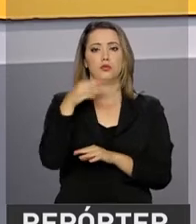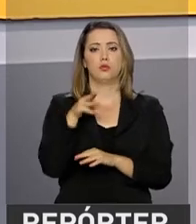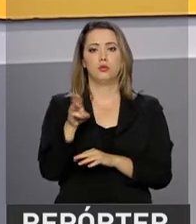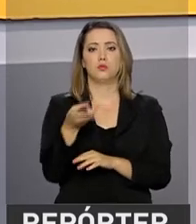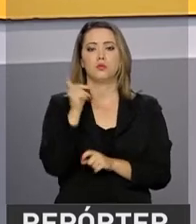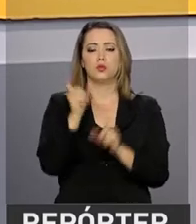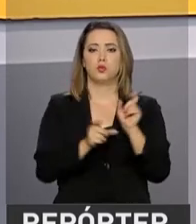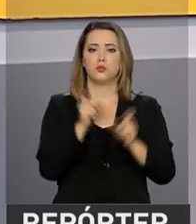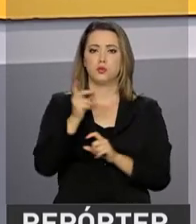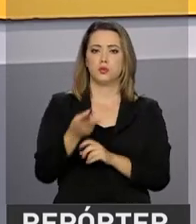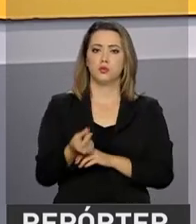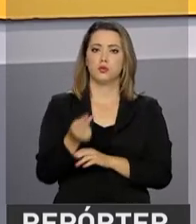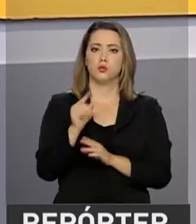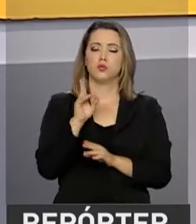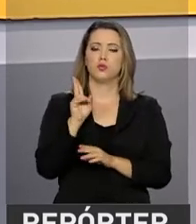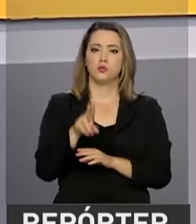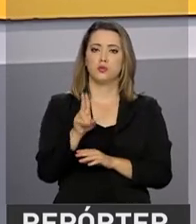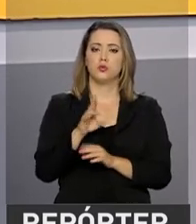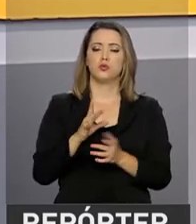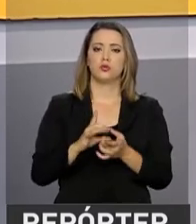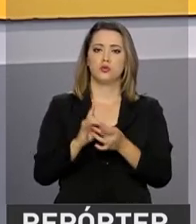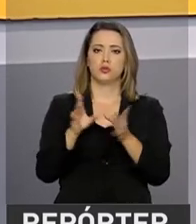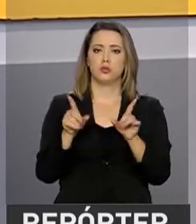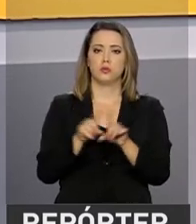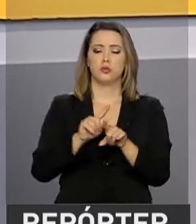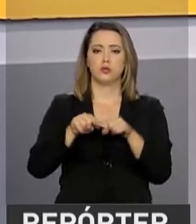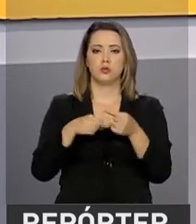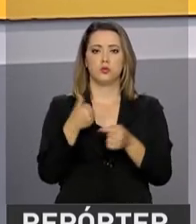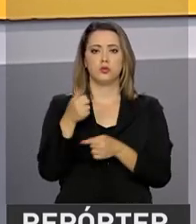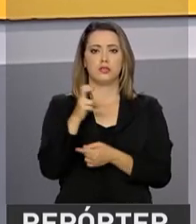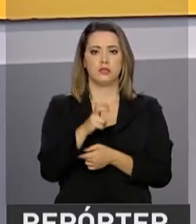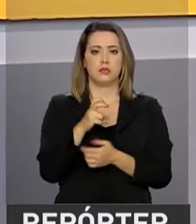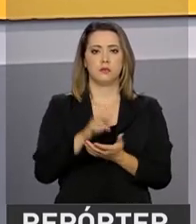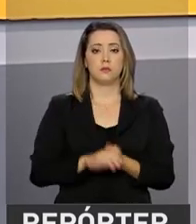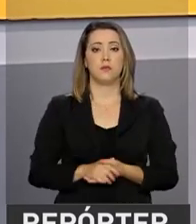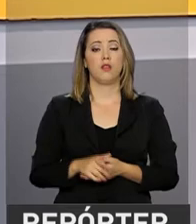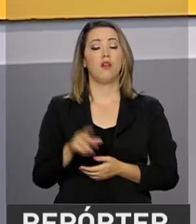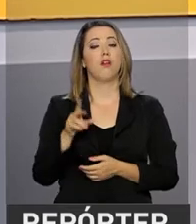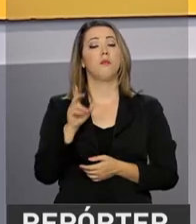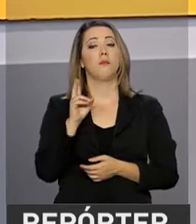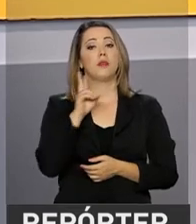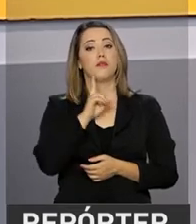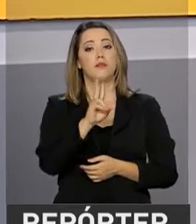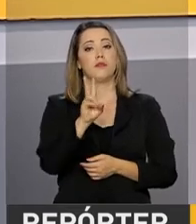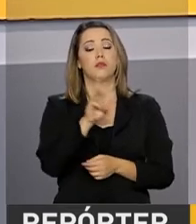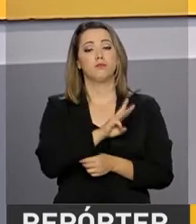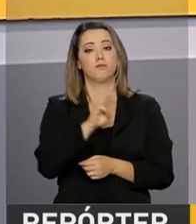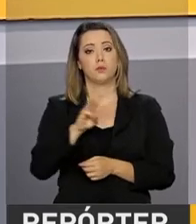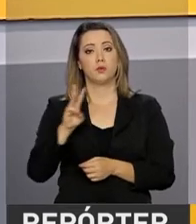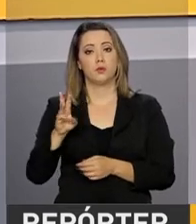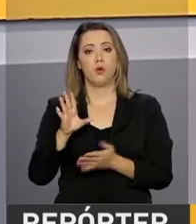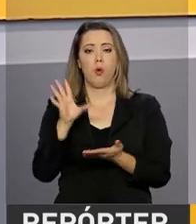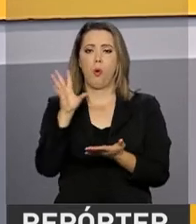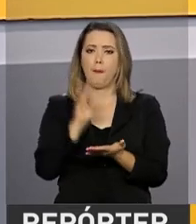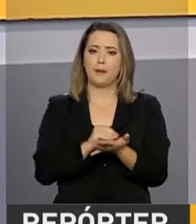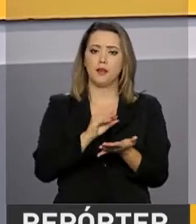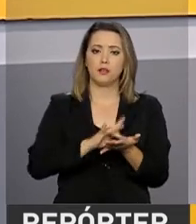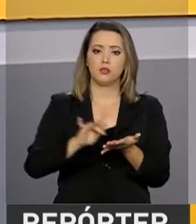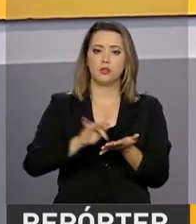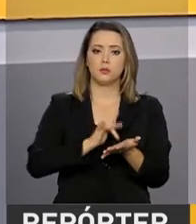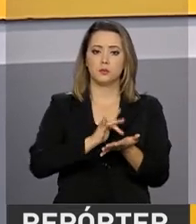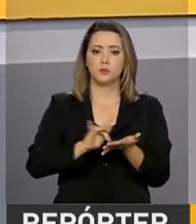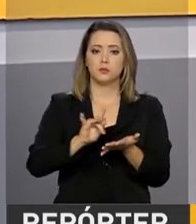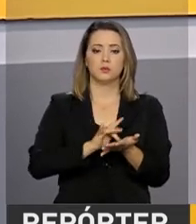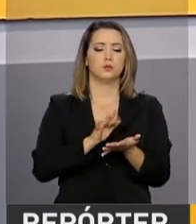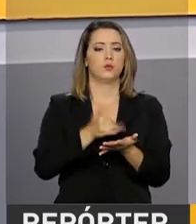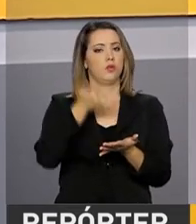o dinheiro estará disponível no próximo dia 15 para fazer a consulta você pode usar aplicativos da receita para